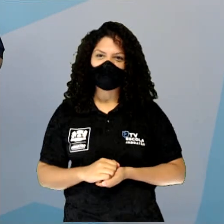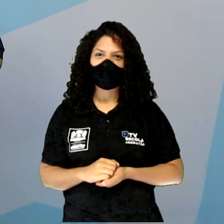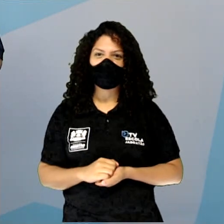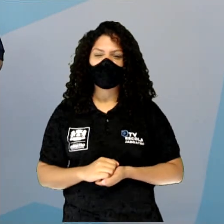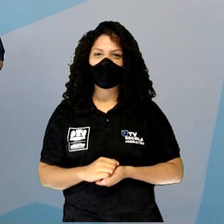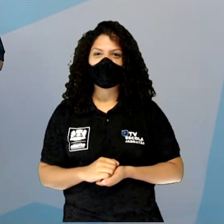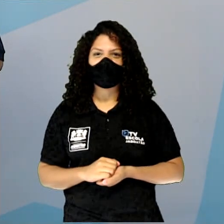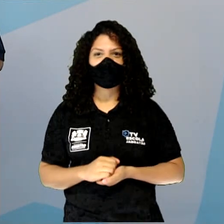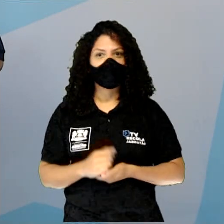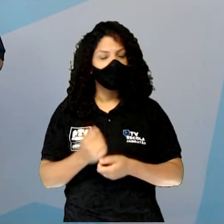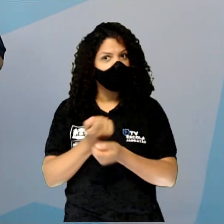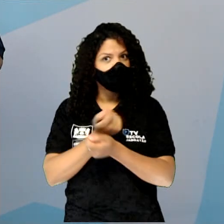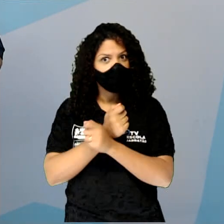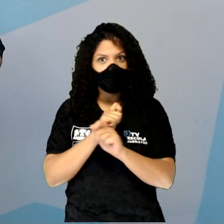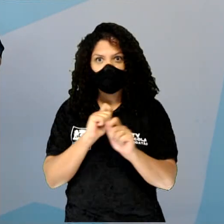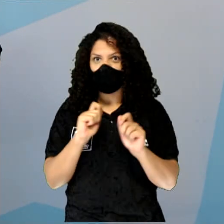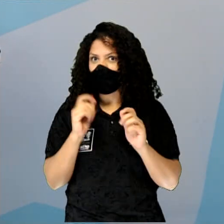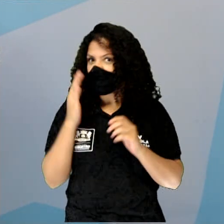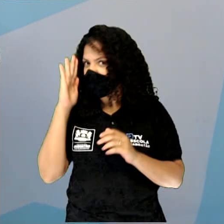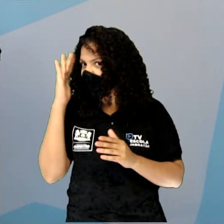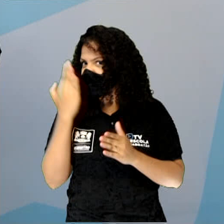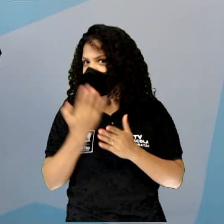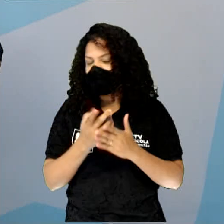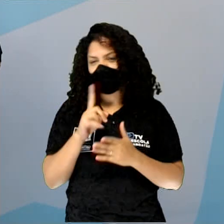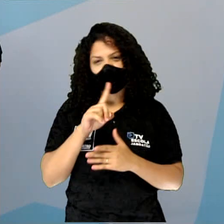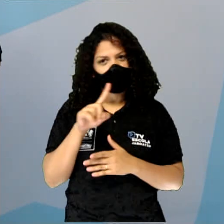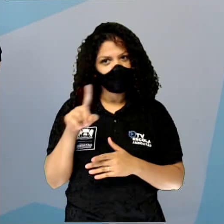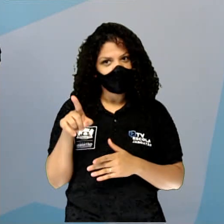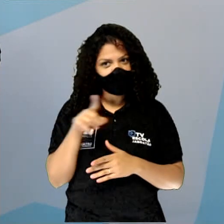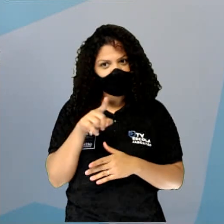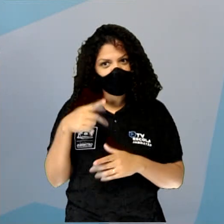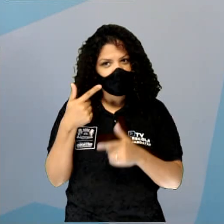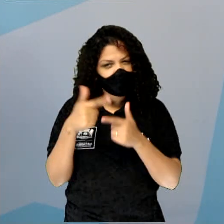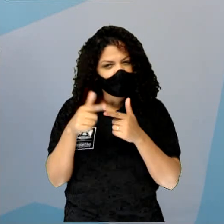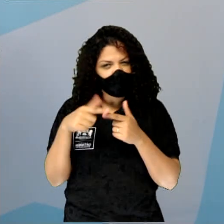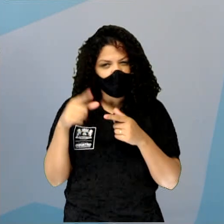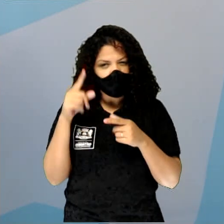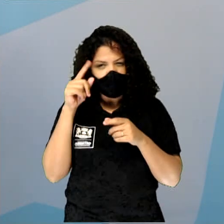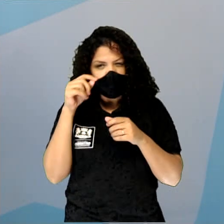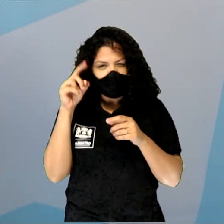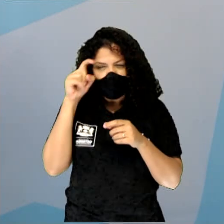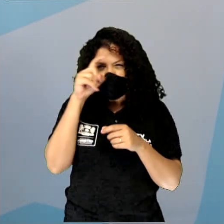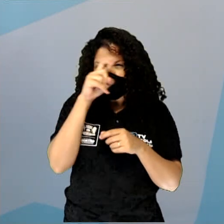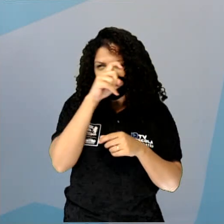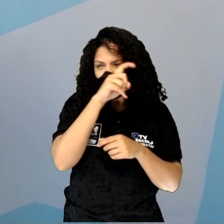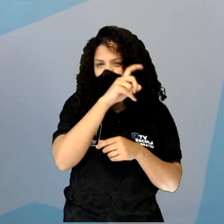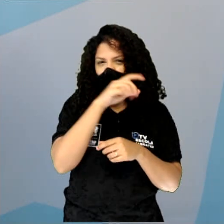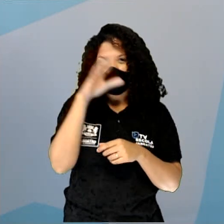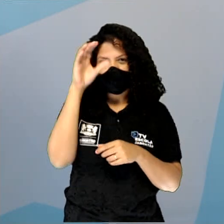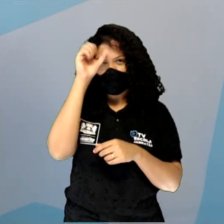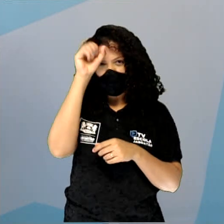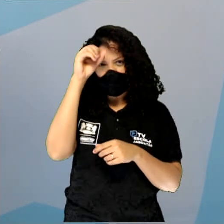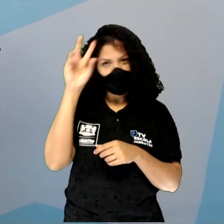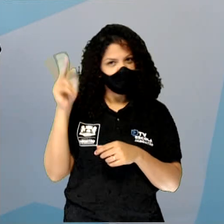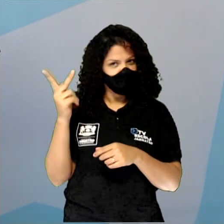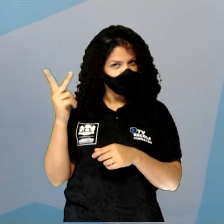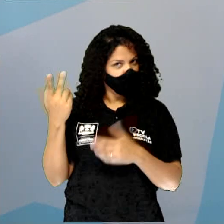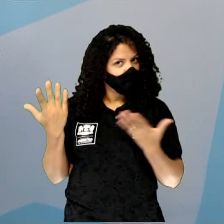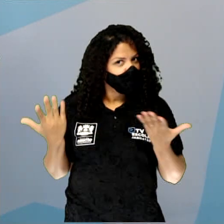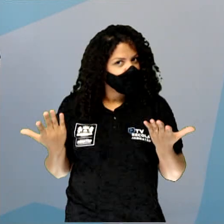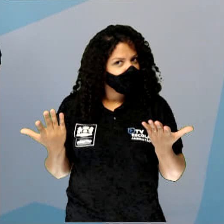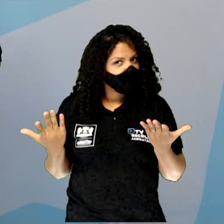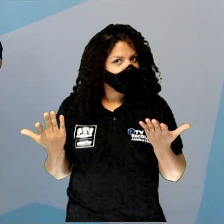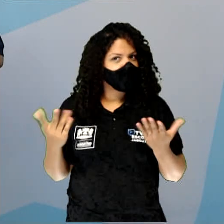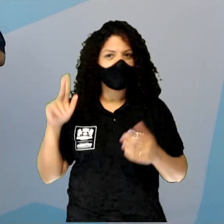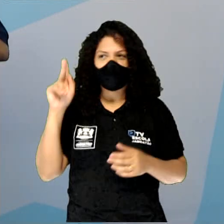que vocês ainda estejam com problema com a matéria história, porque não existe disciplina mais top, né? A gente fica